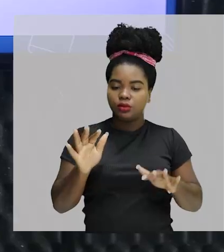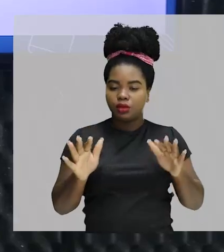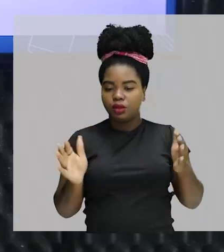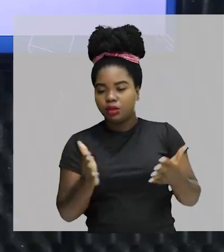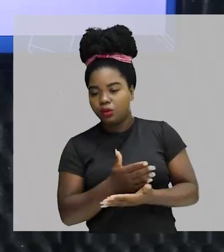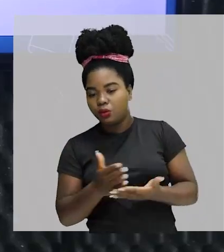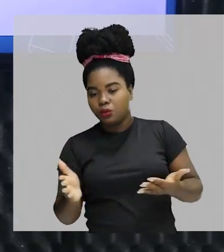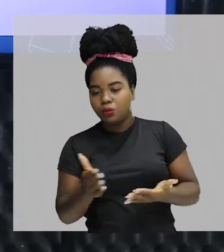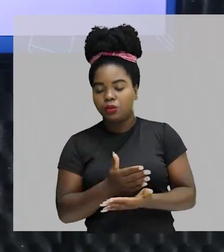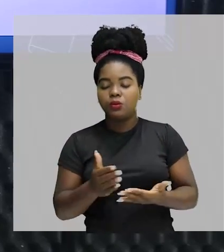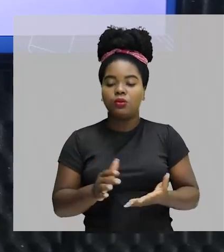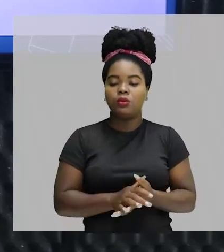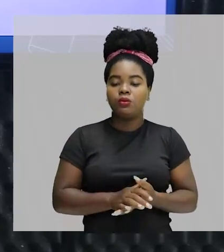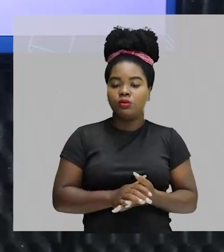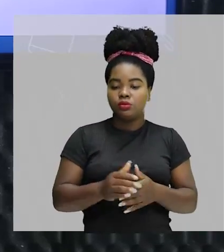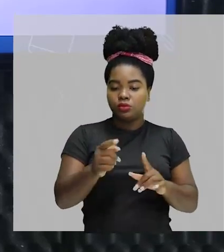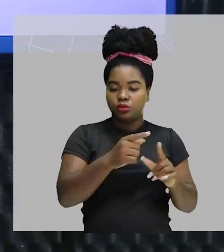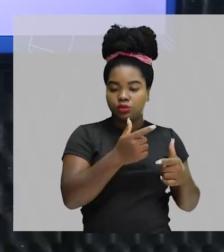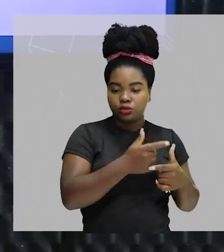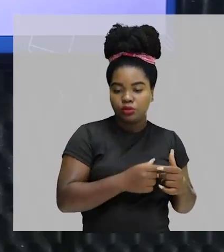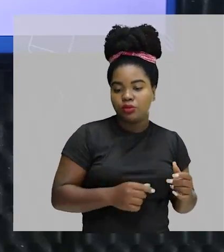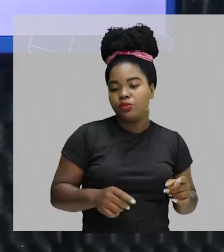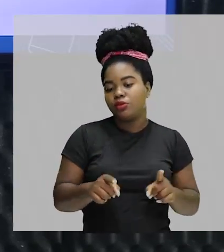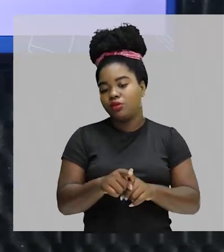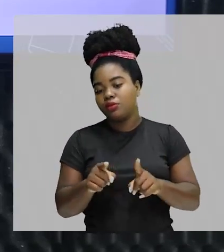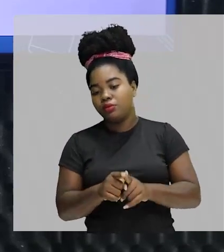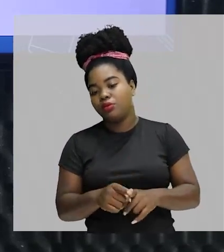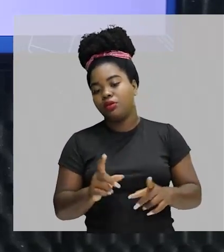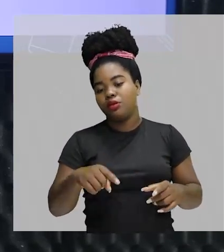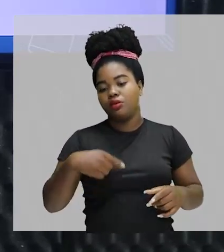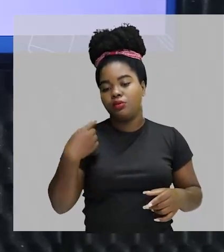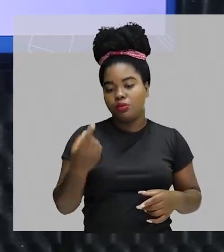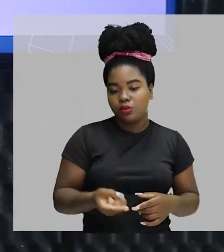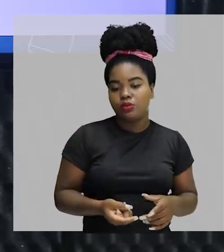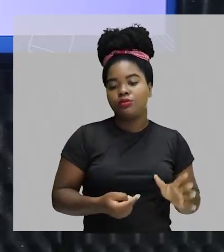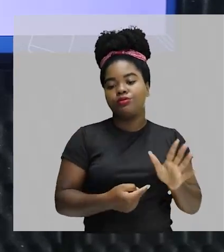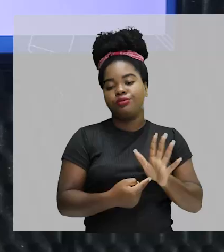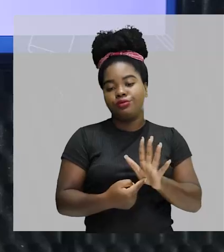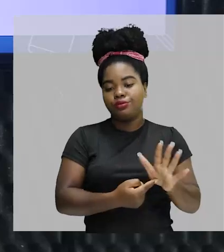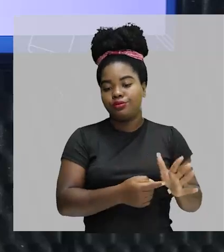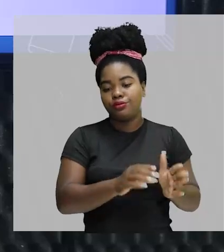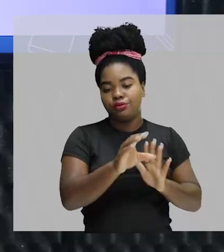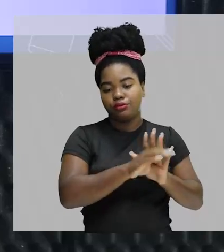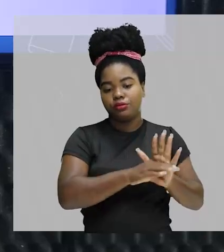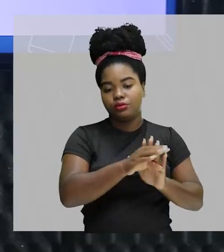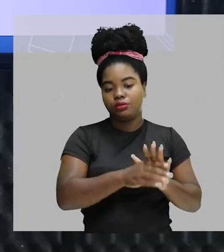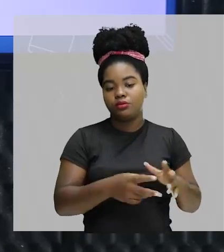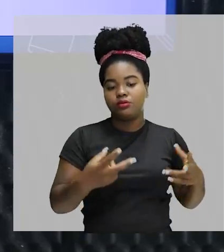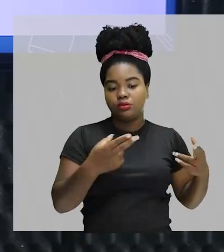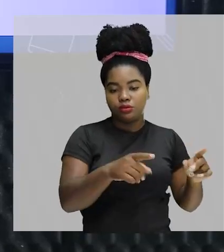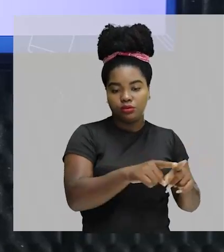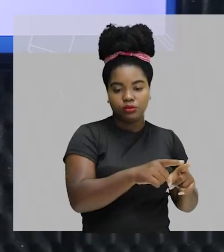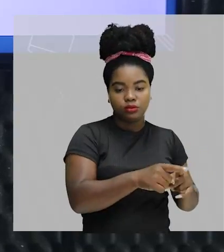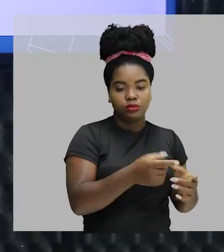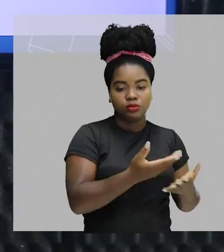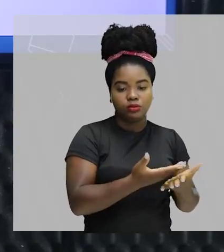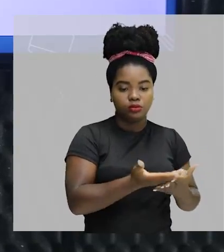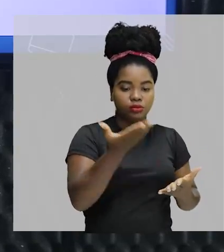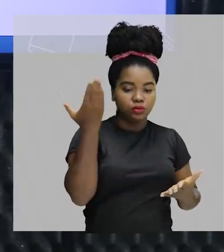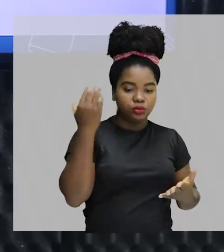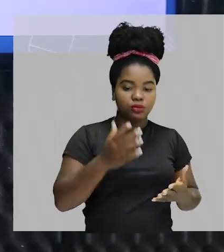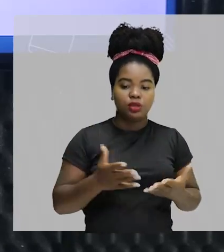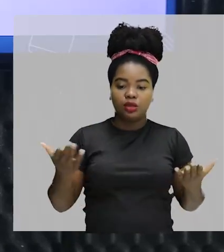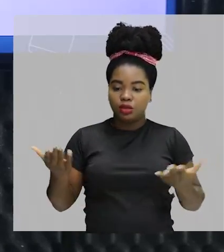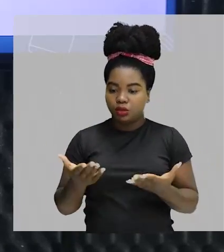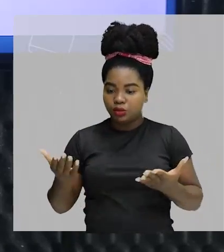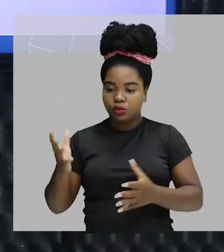situações, problemas e, na sequência, foi apresentado para você a definição, tá? A mesma definição que foi mencionada lá está sendo retomada